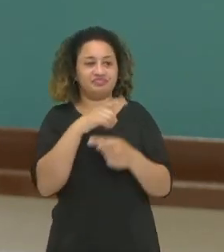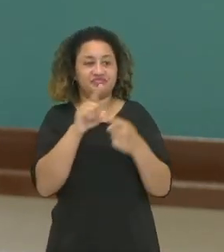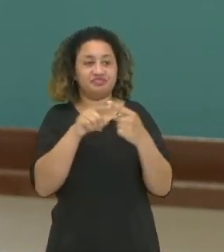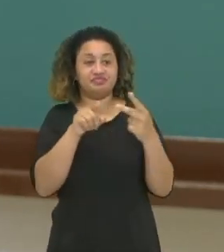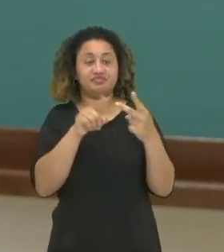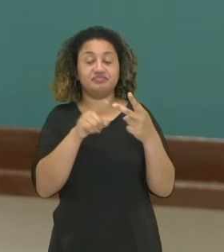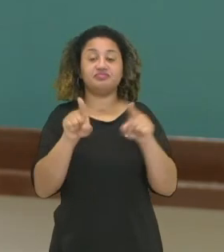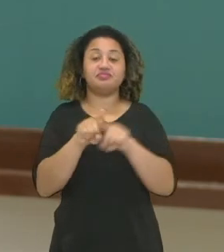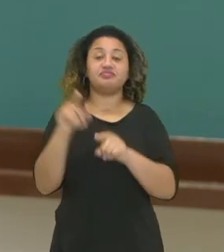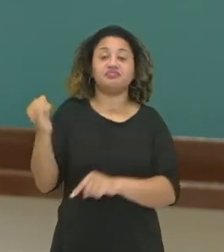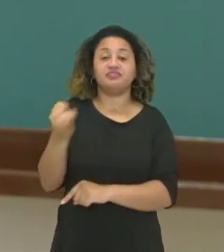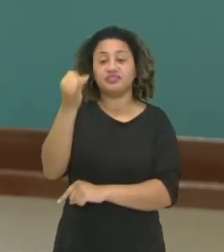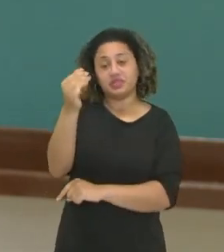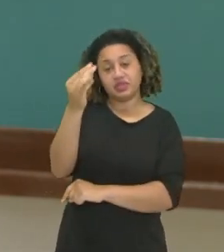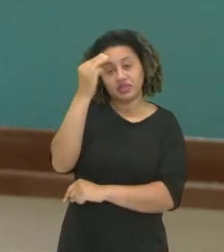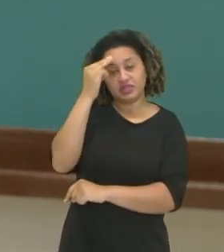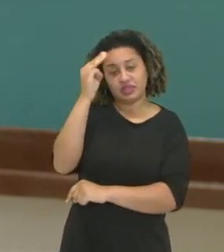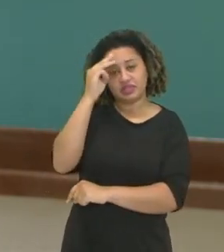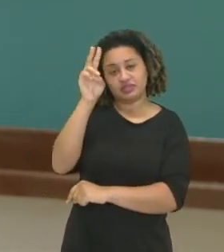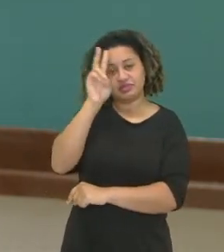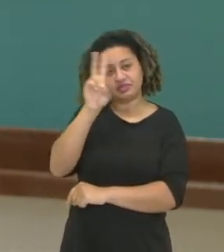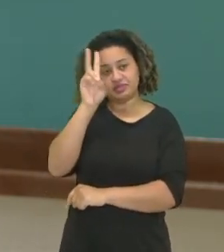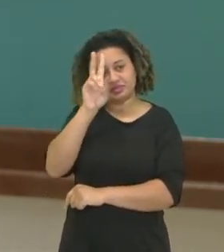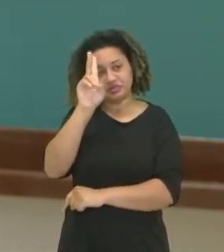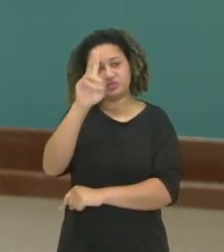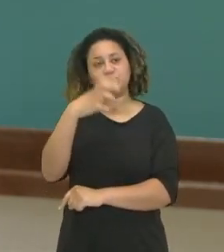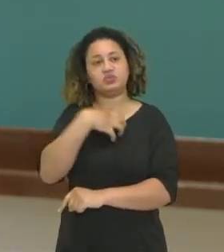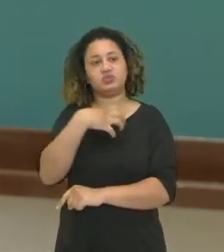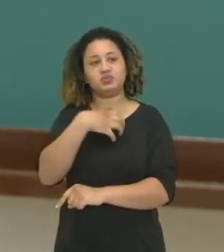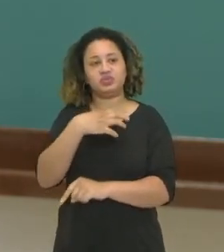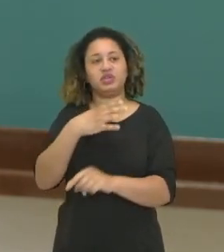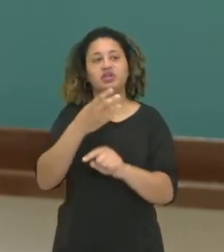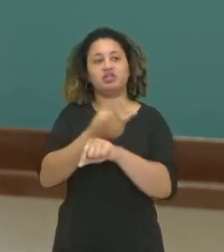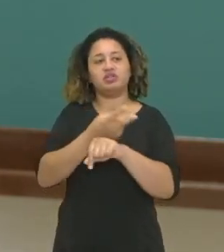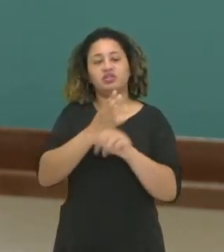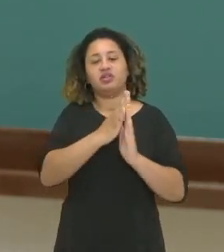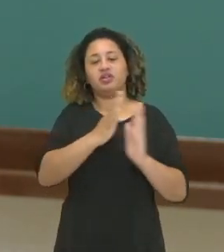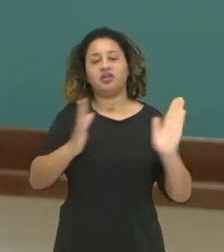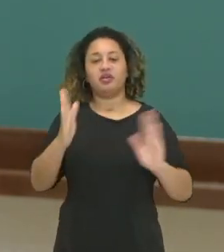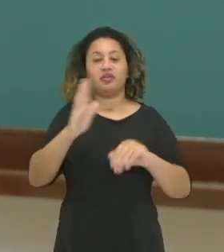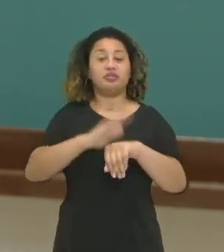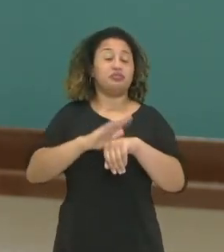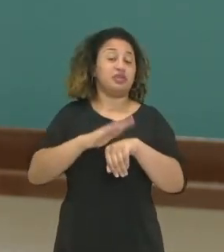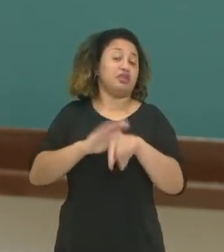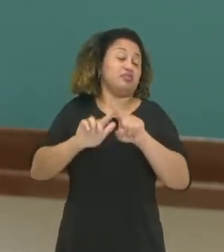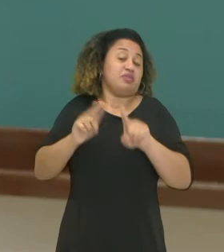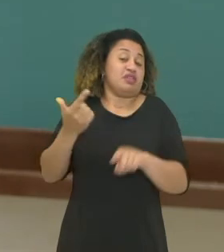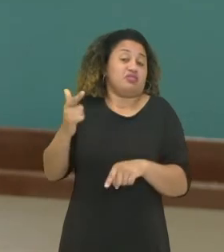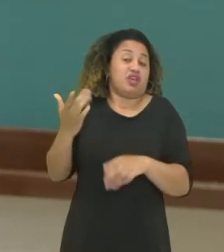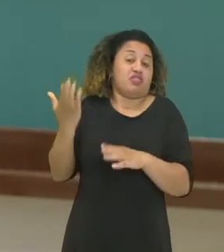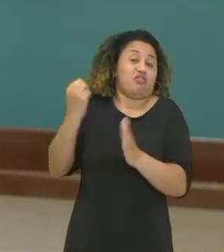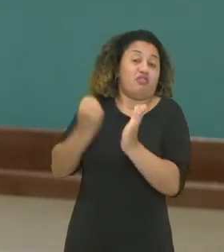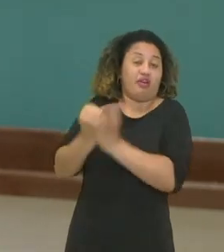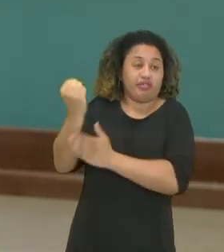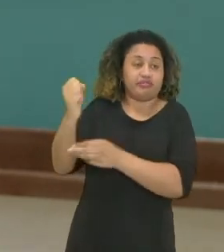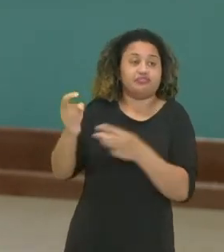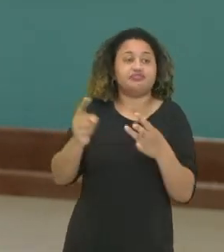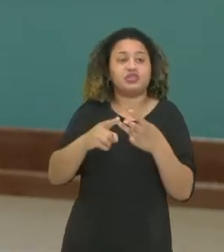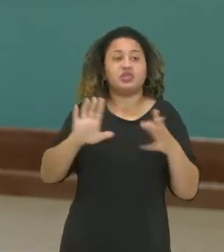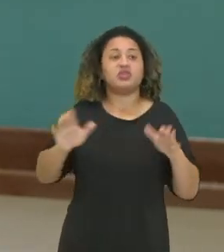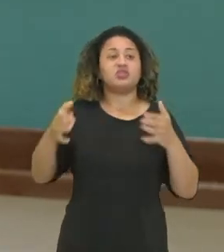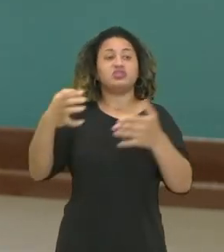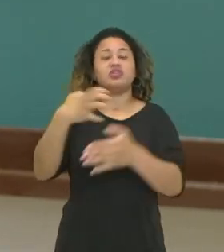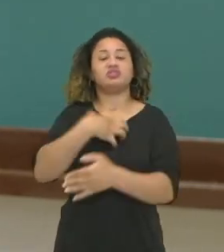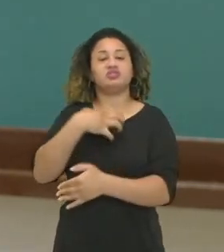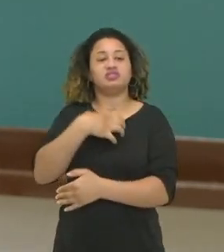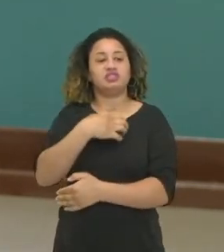a importância da memória como busca por um tempo que não existe mais e o enfoque de sentimentos